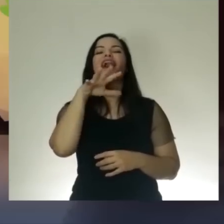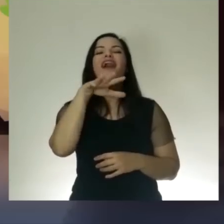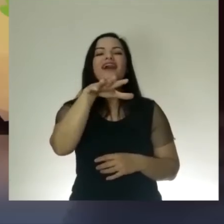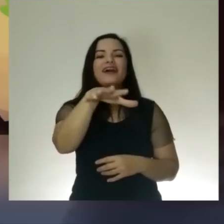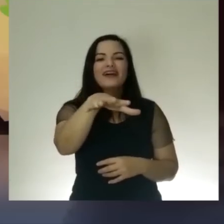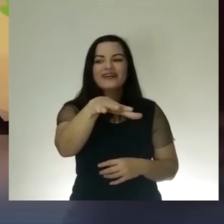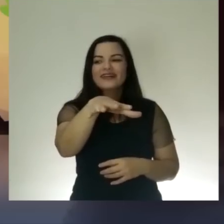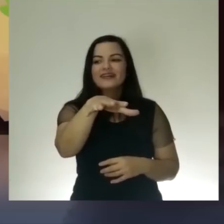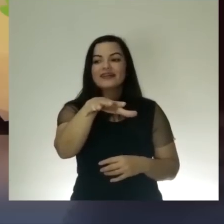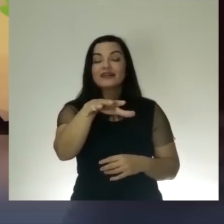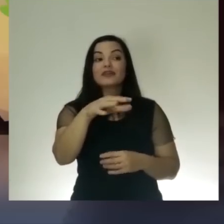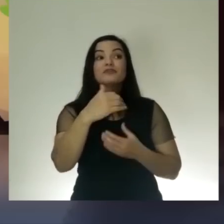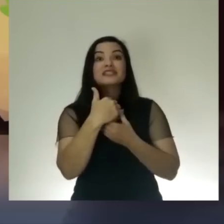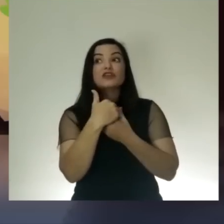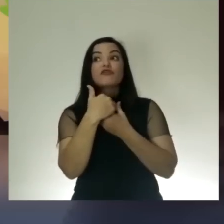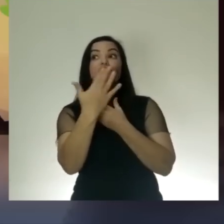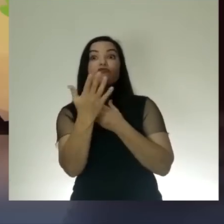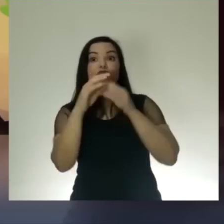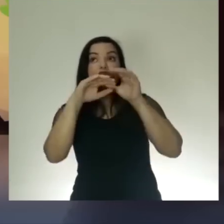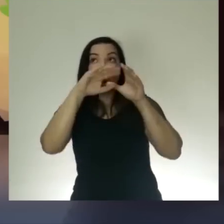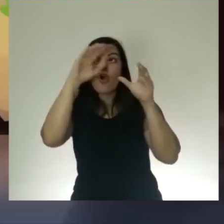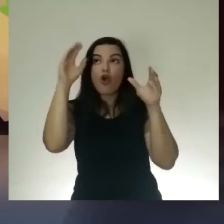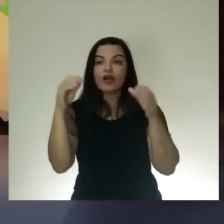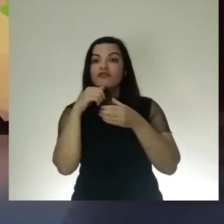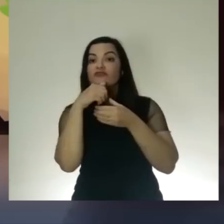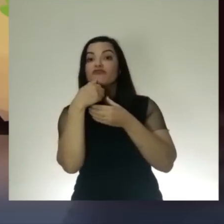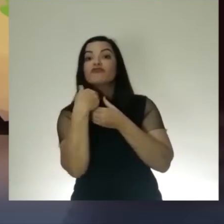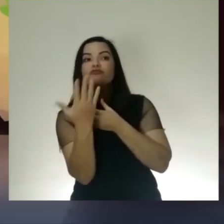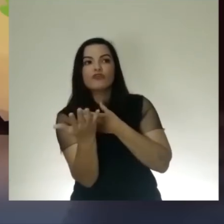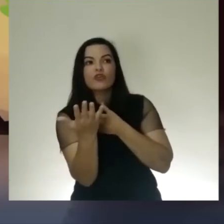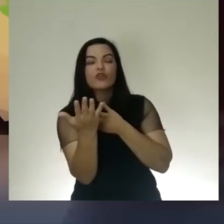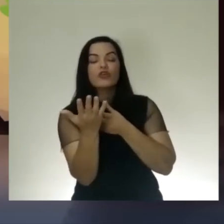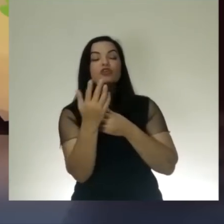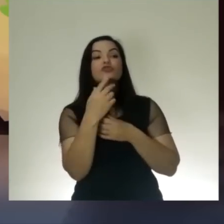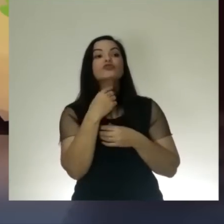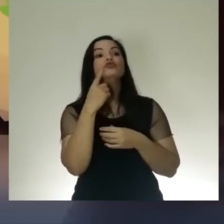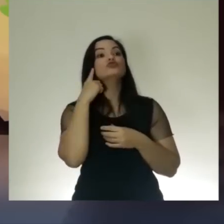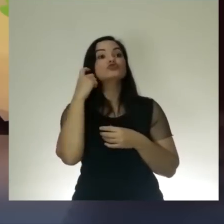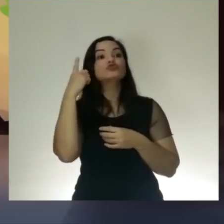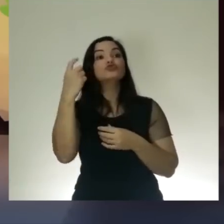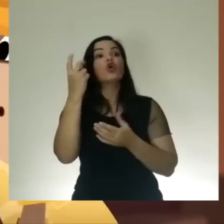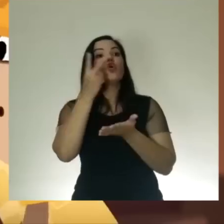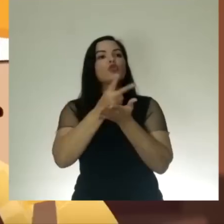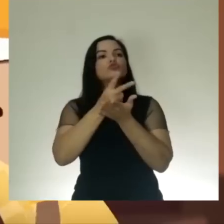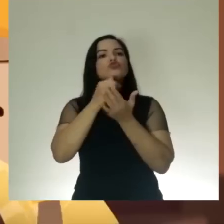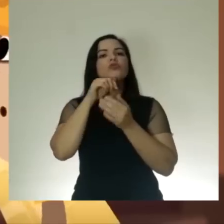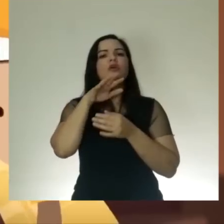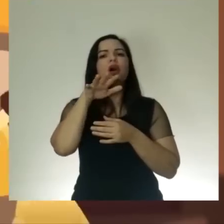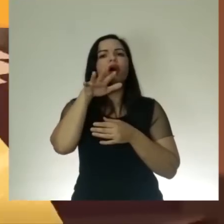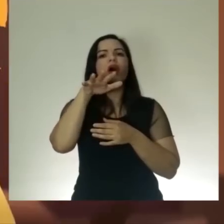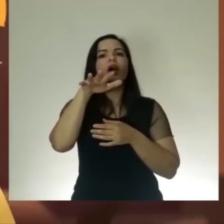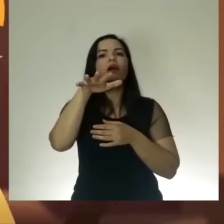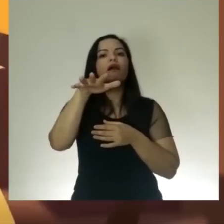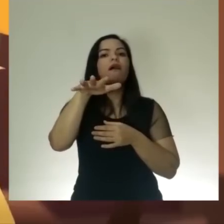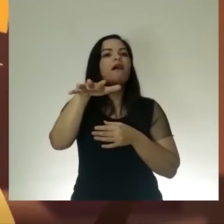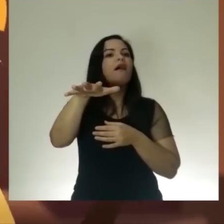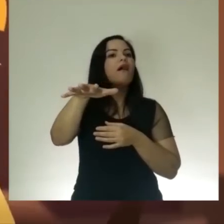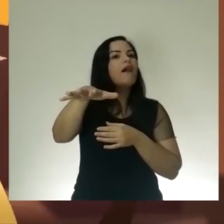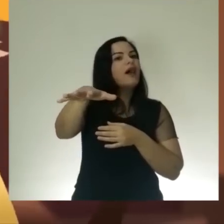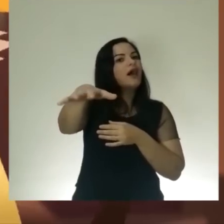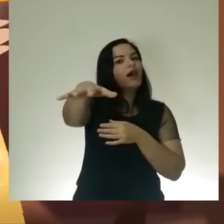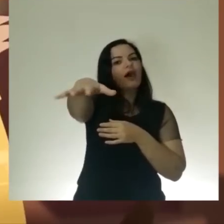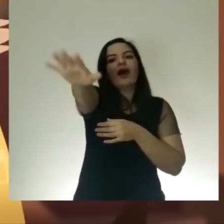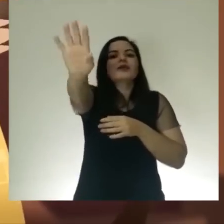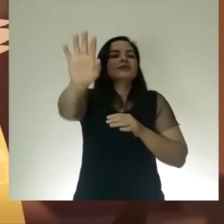Mas ali fora, o som continua e vai embora. Ele não volta. Assim, ó. Melhor